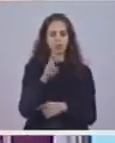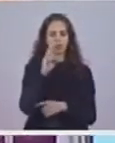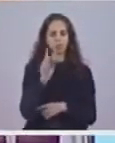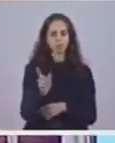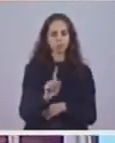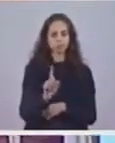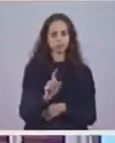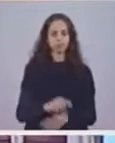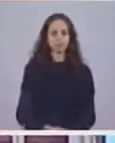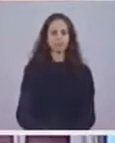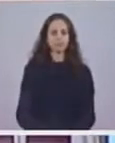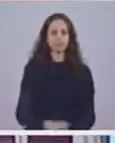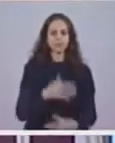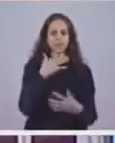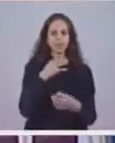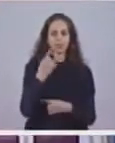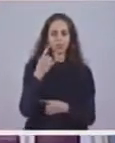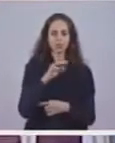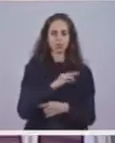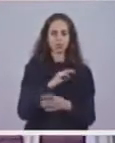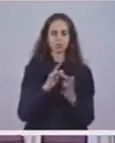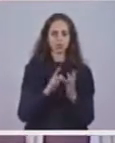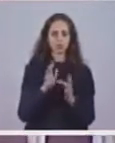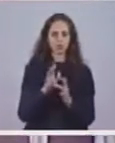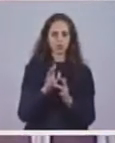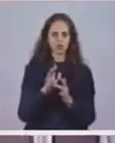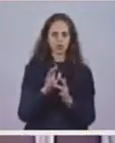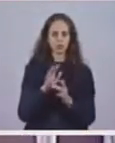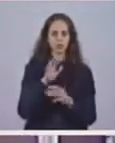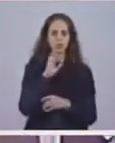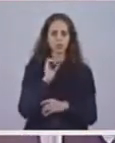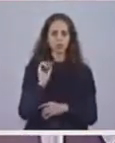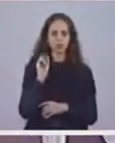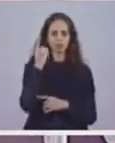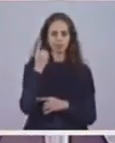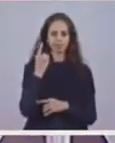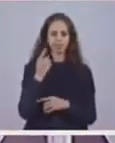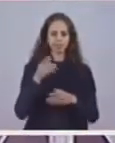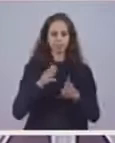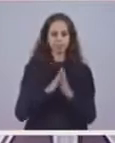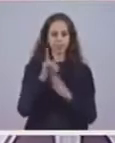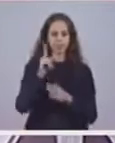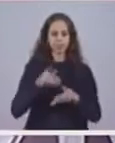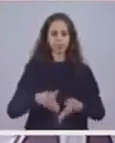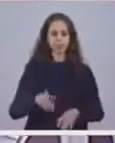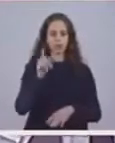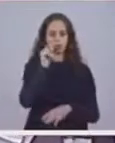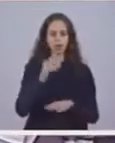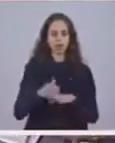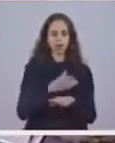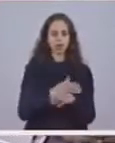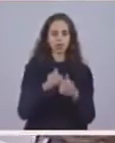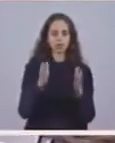visíveis e invisíveis. Creio em um só Senhor Jesus Cristo, Filho unigénito de Deus, nascido do